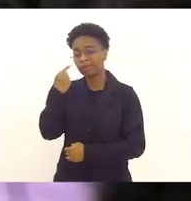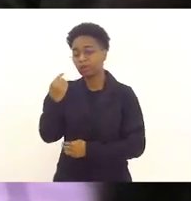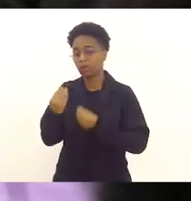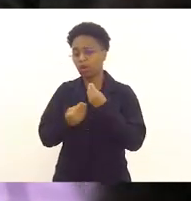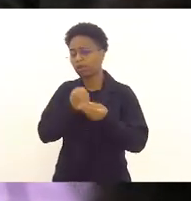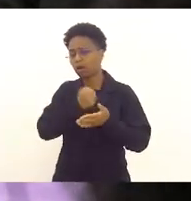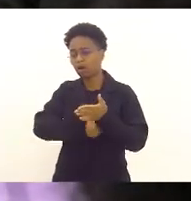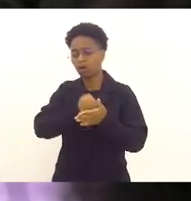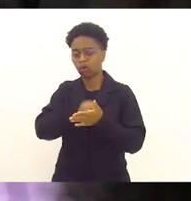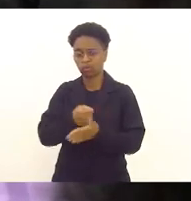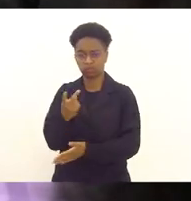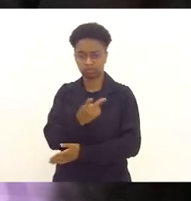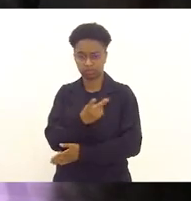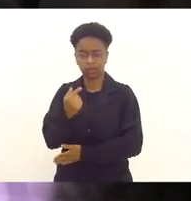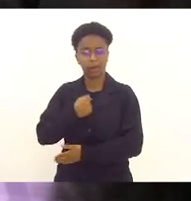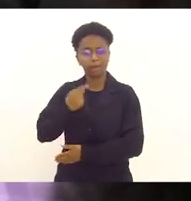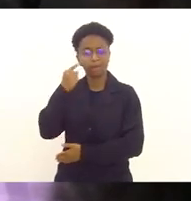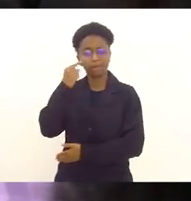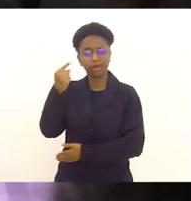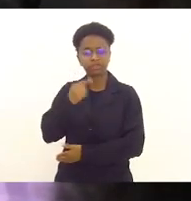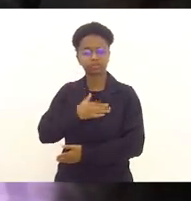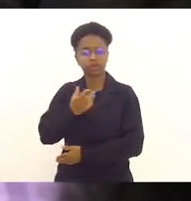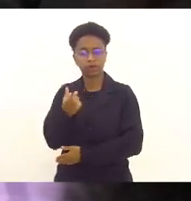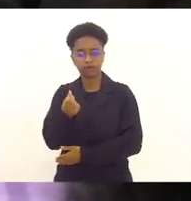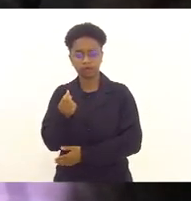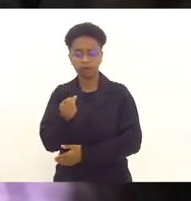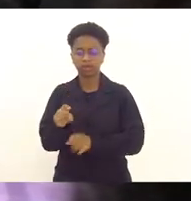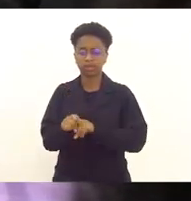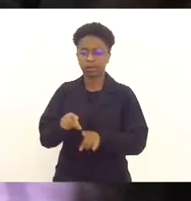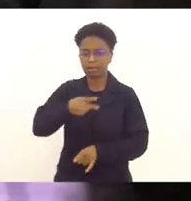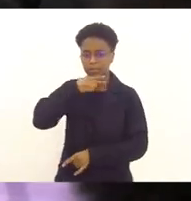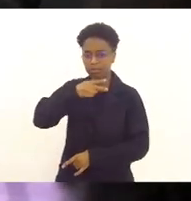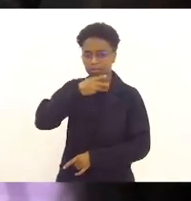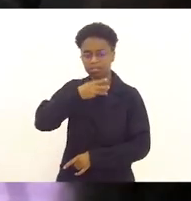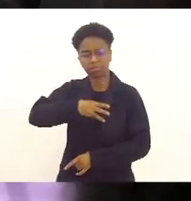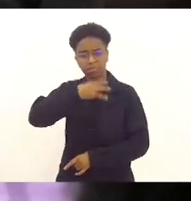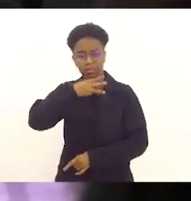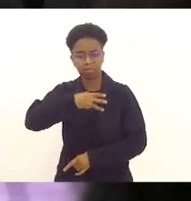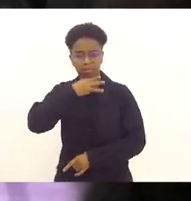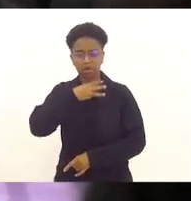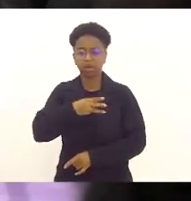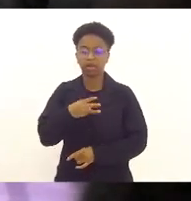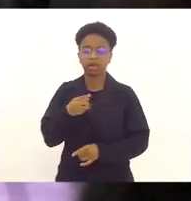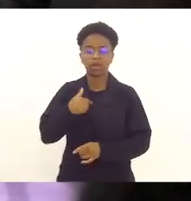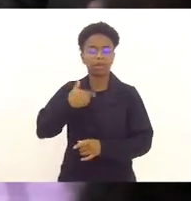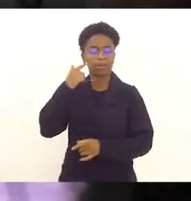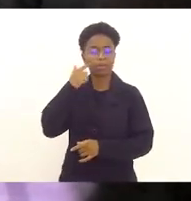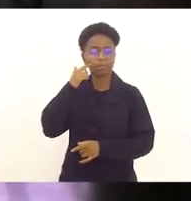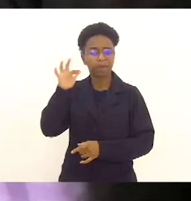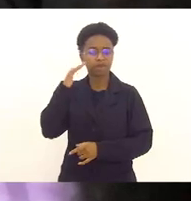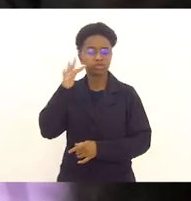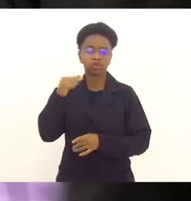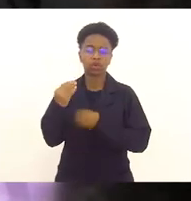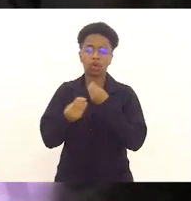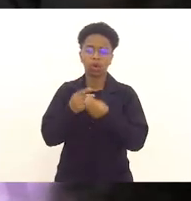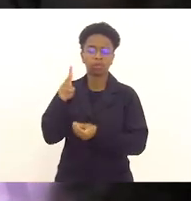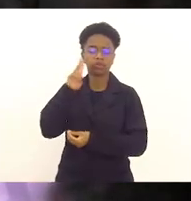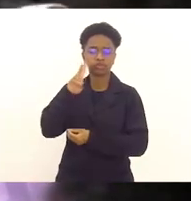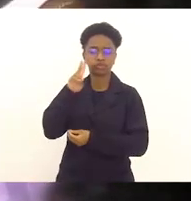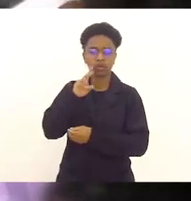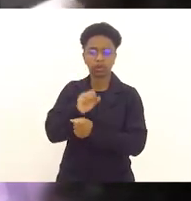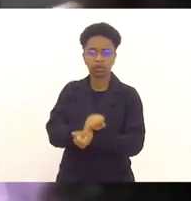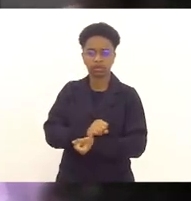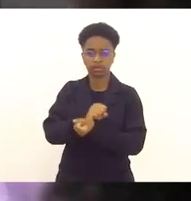da luta dessas pessoas eu penso nos meus avós nos meus bisavós meus tetravós a história da escravidão toda eu penso assim